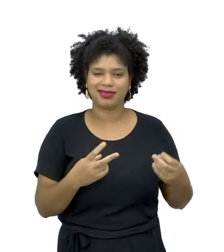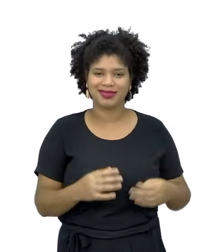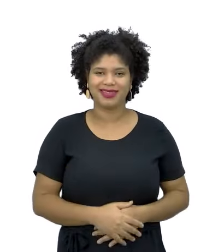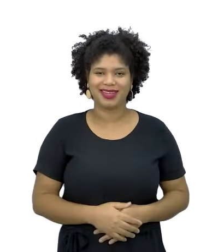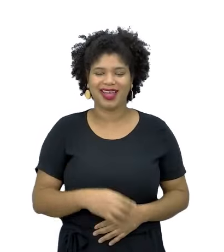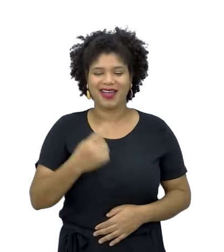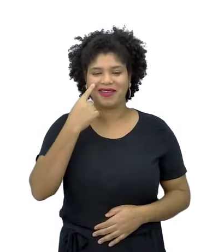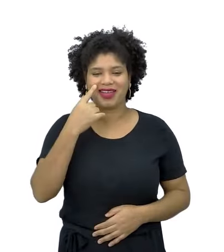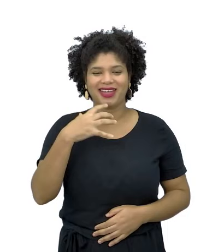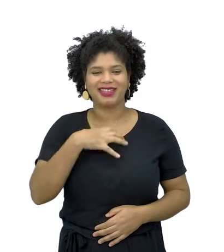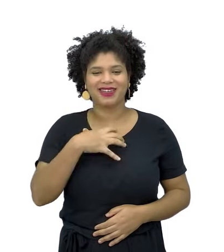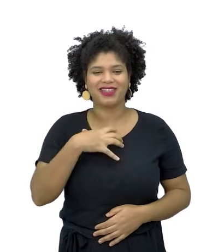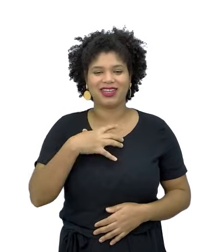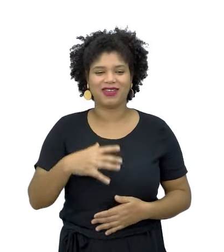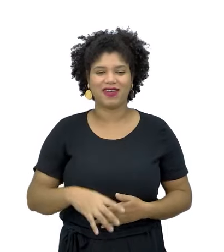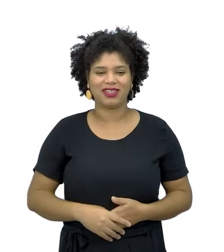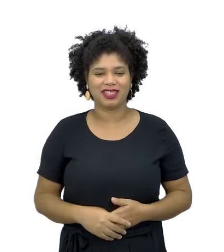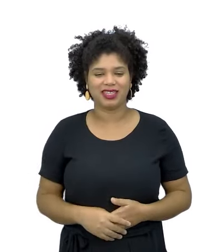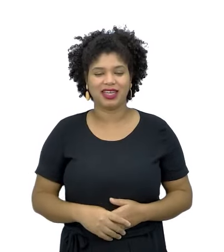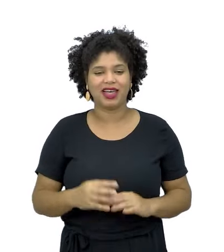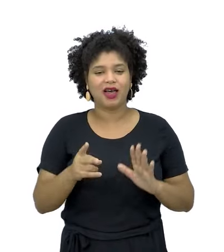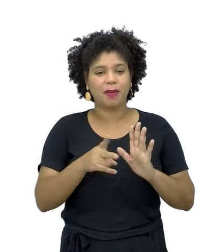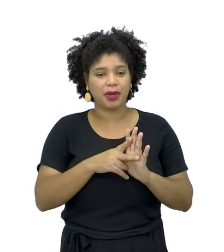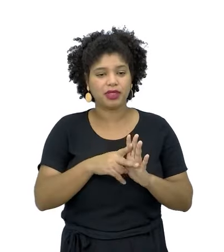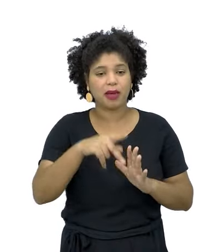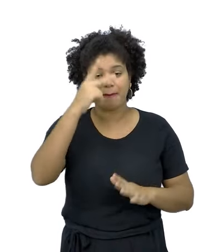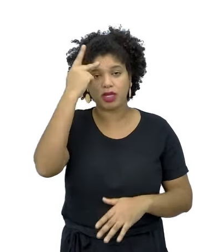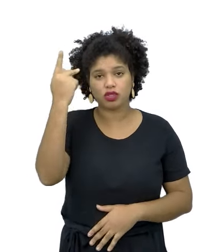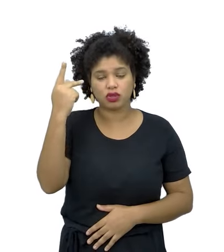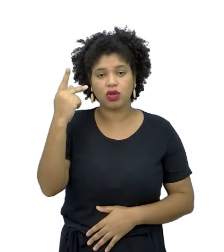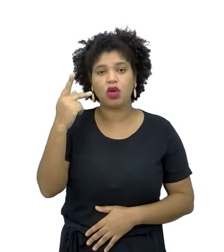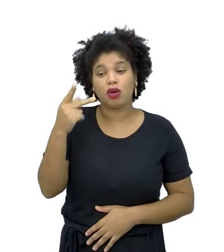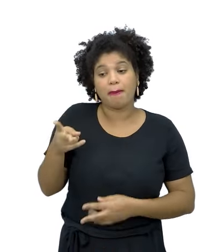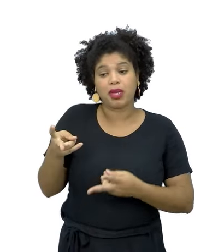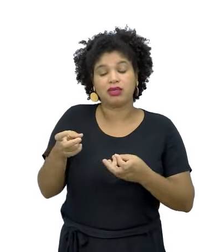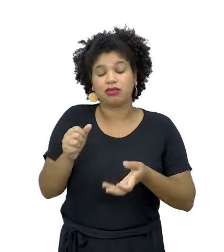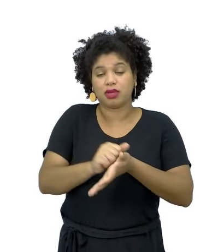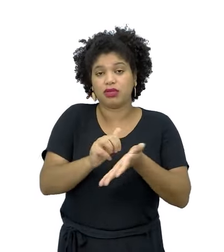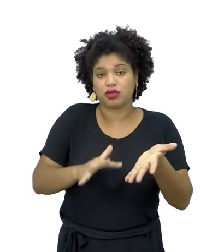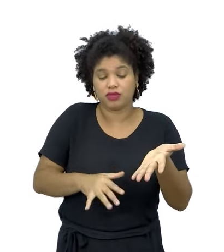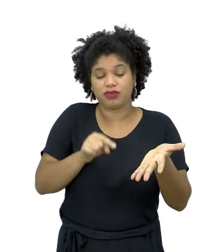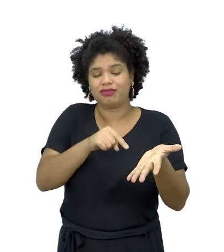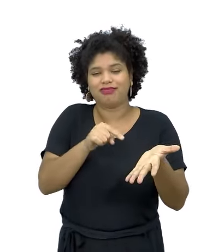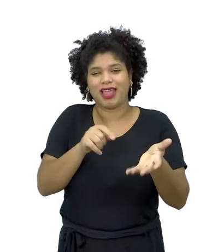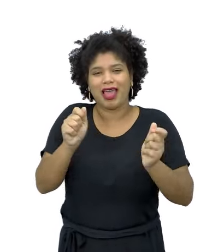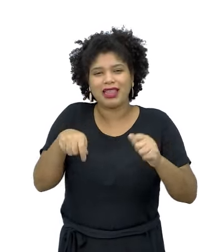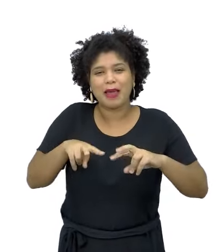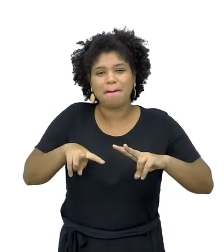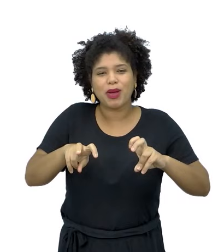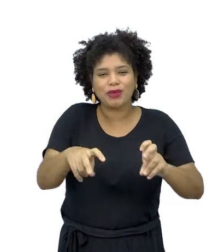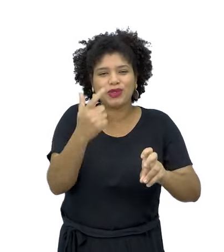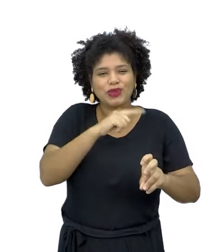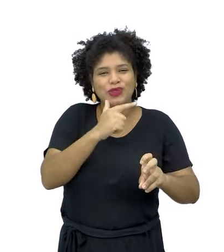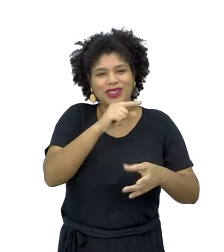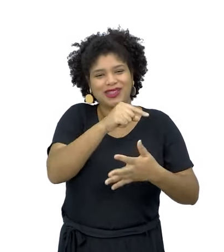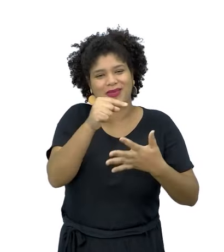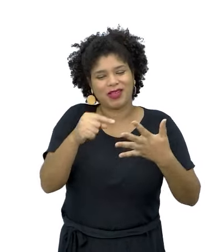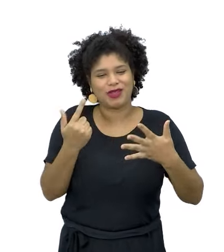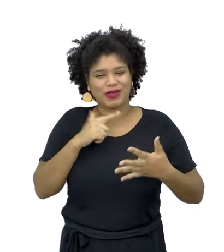complementos que podem ser realizados pelo professor à atividade, de forma a explorar toda a sua